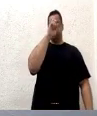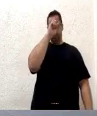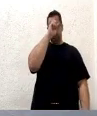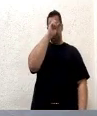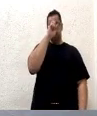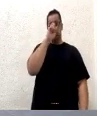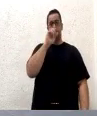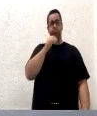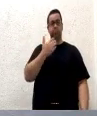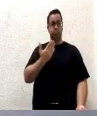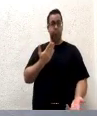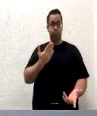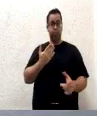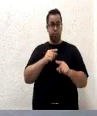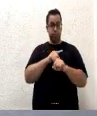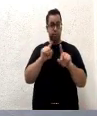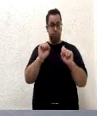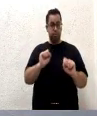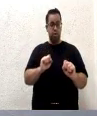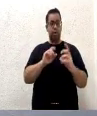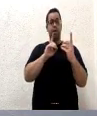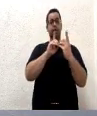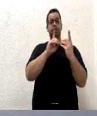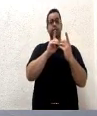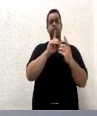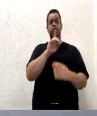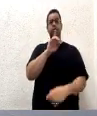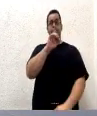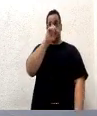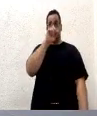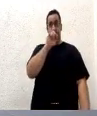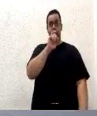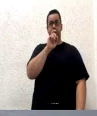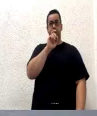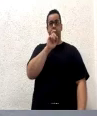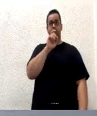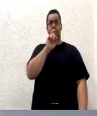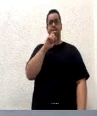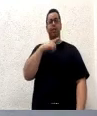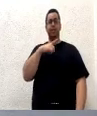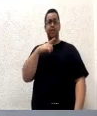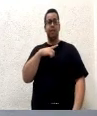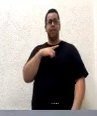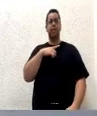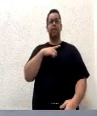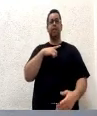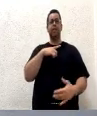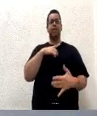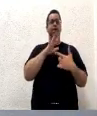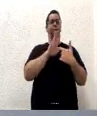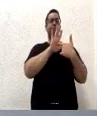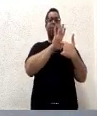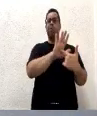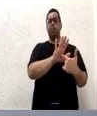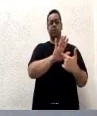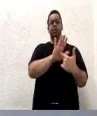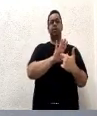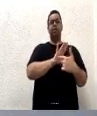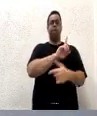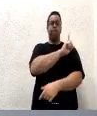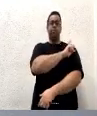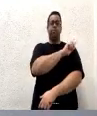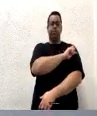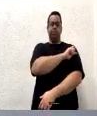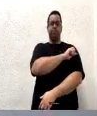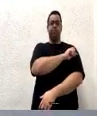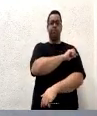atendido, inclusive, pela enfermagem, que eu vou chegar com essa queixa, o paciente já vai ser direcionado para a enfermeira, que vai